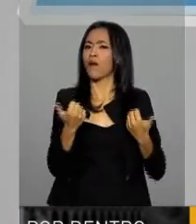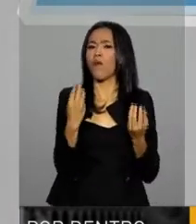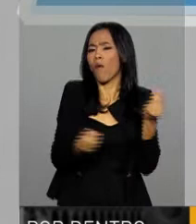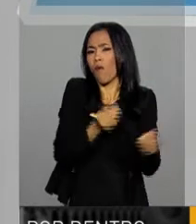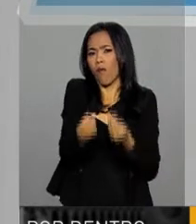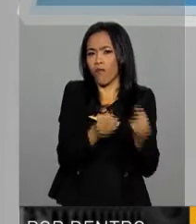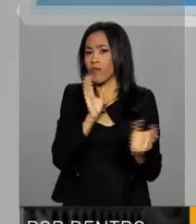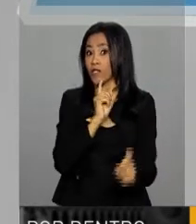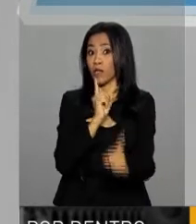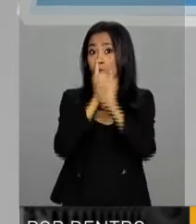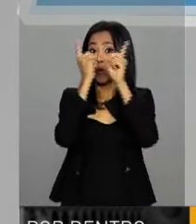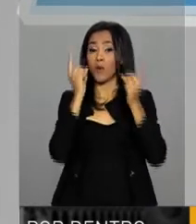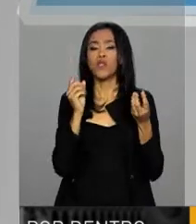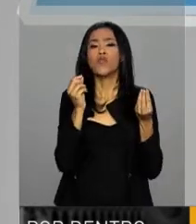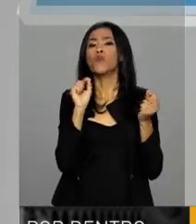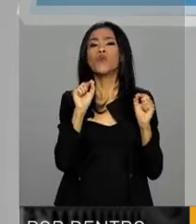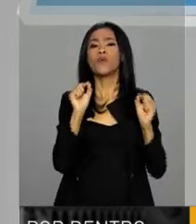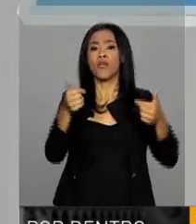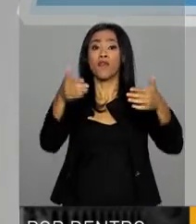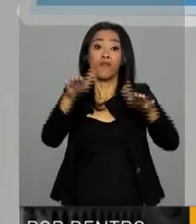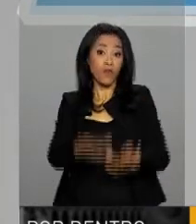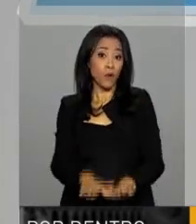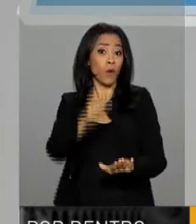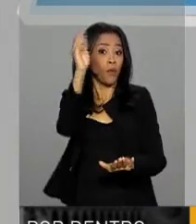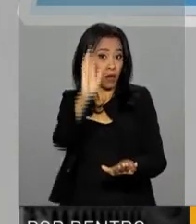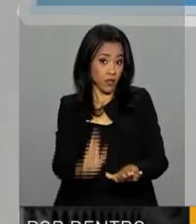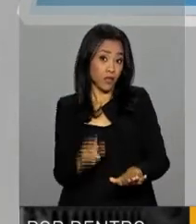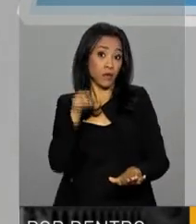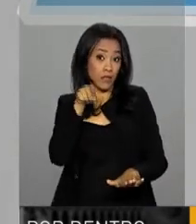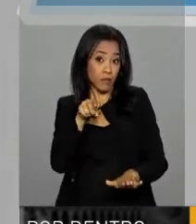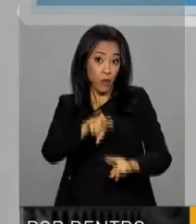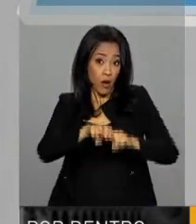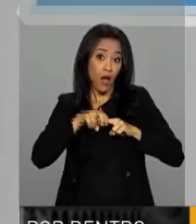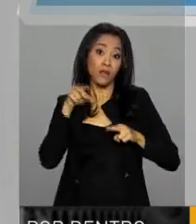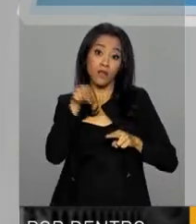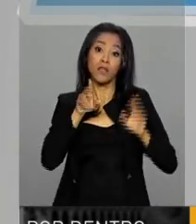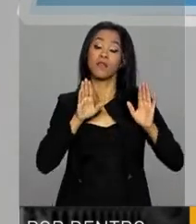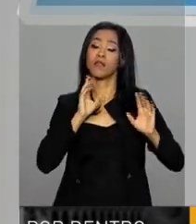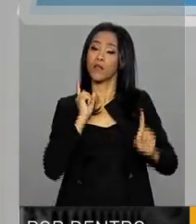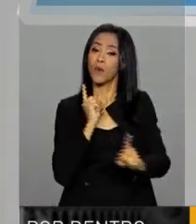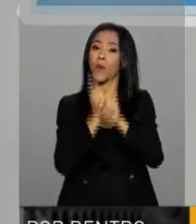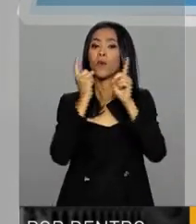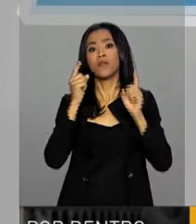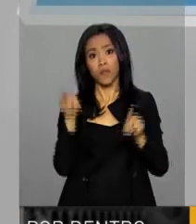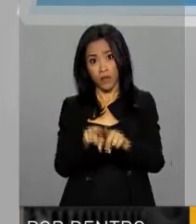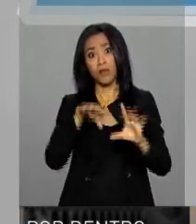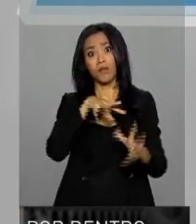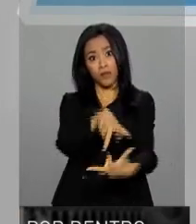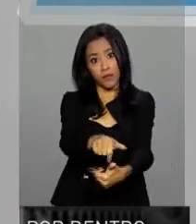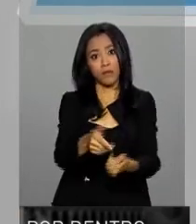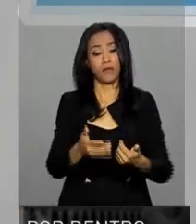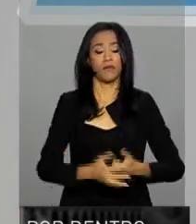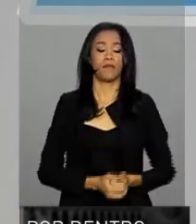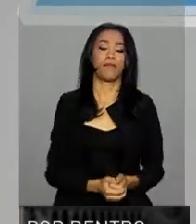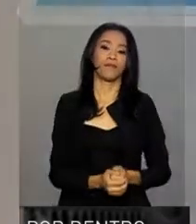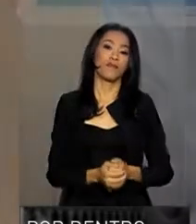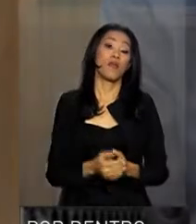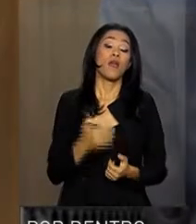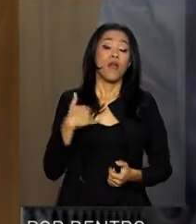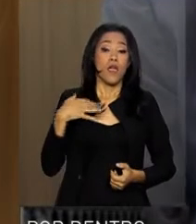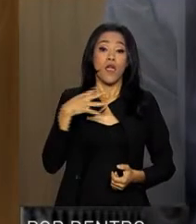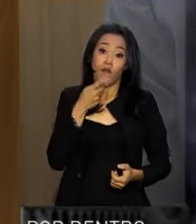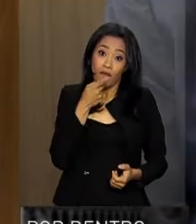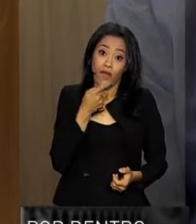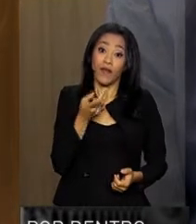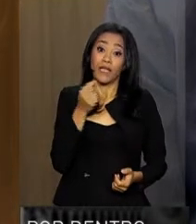e que legado ficou para o nosso país e também para o moto planeta olha eu diria que esse fórum foi um